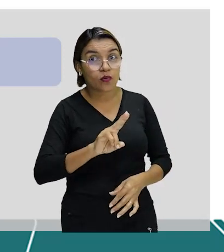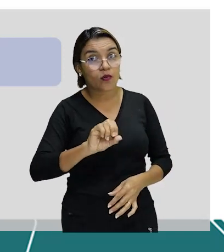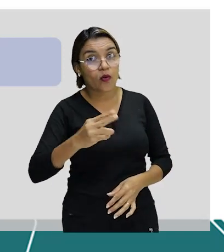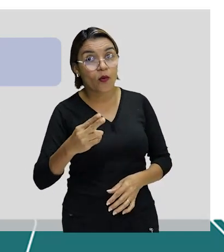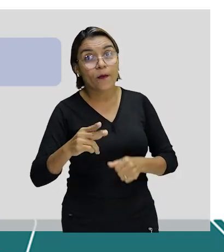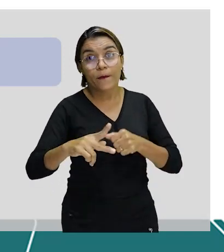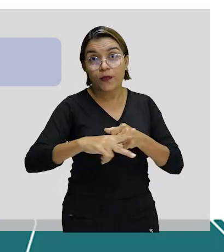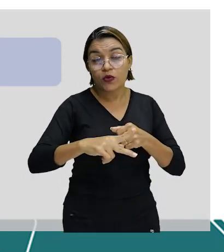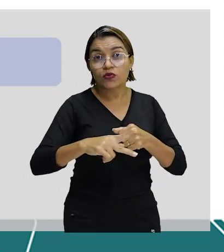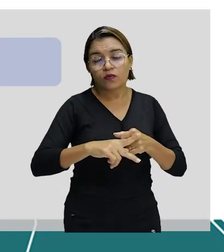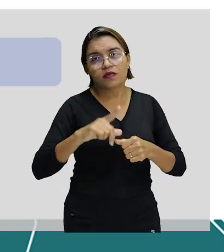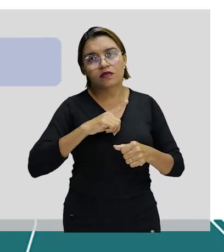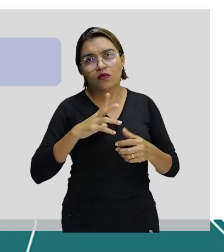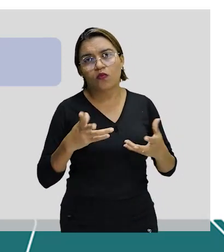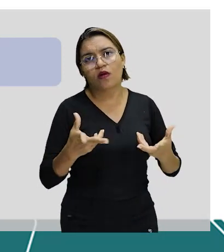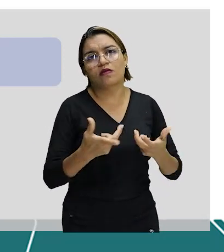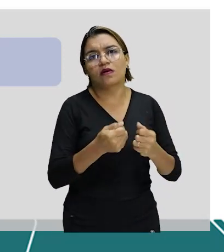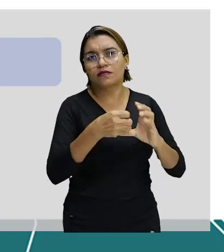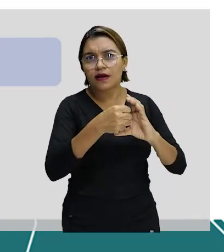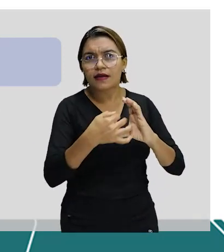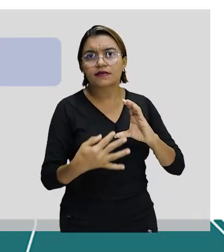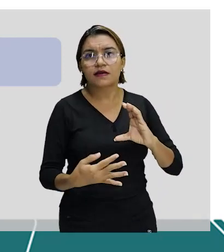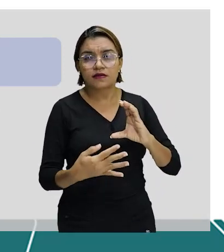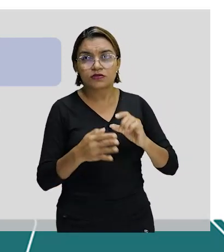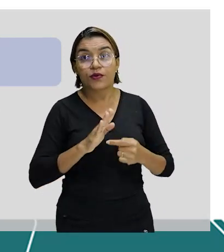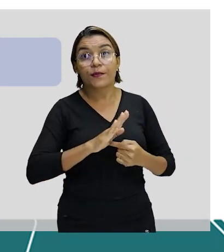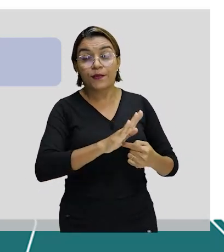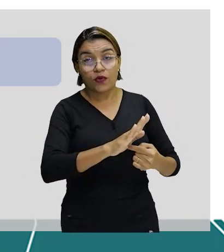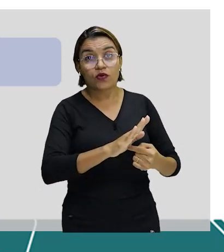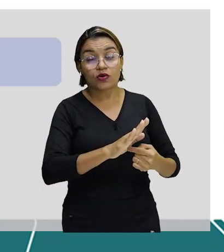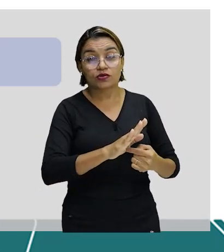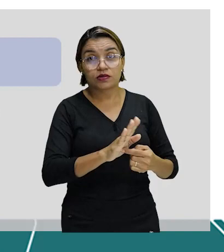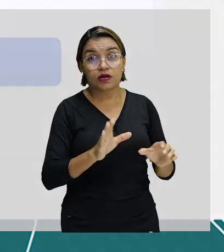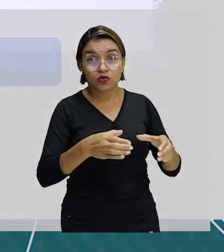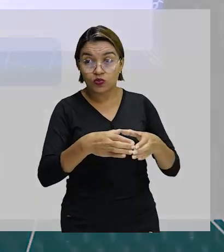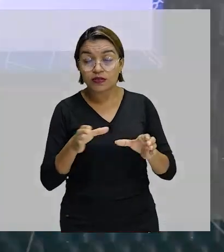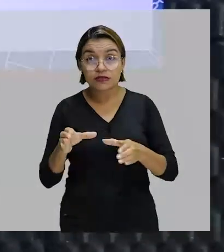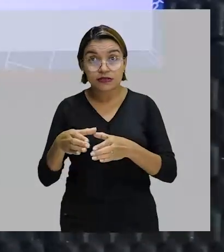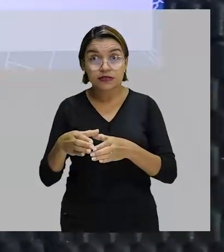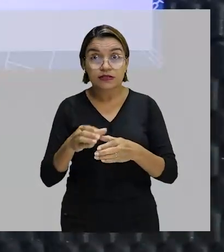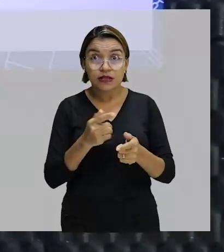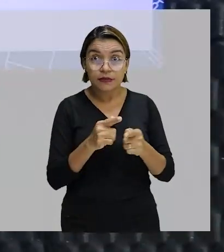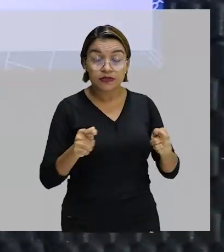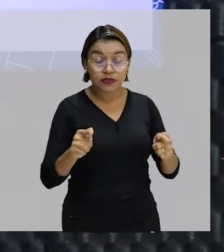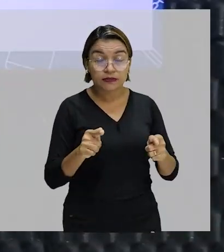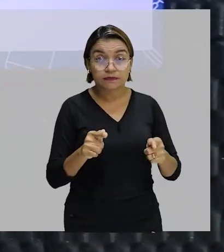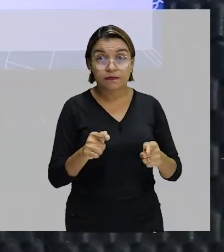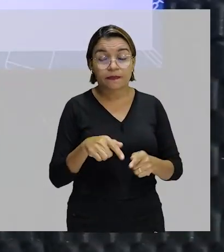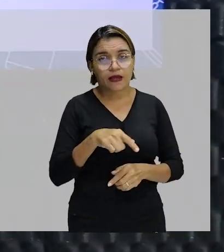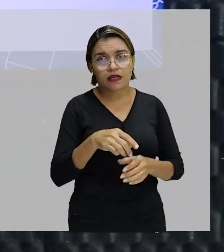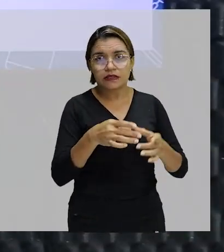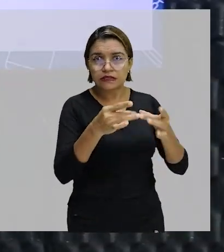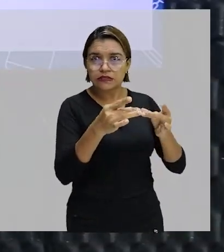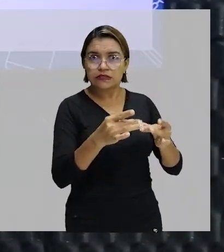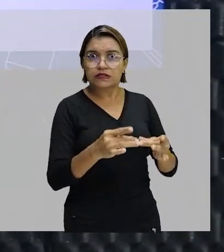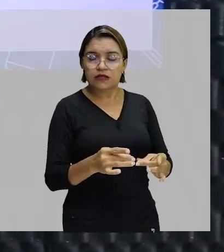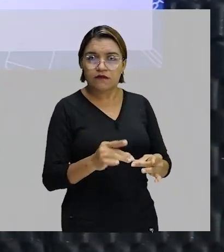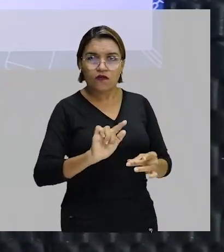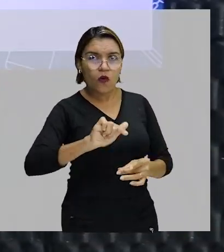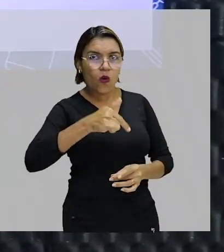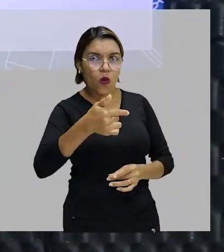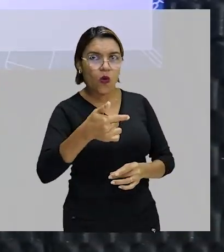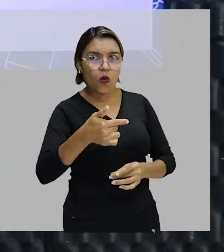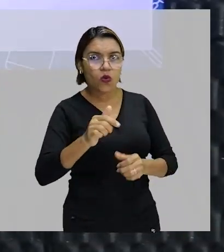pronomes. Então, eles dão qualidade ou característica para essas duas classes gramaticais. Eles nunca descrevem